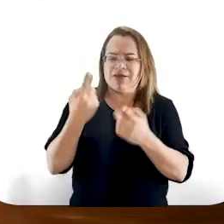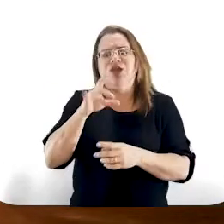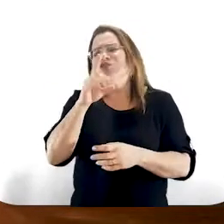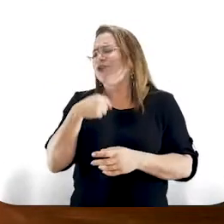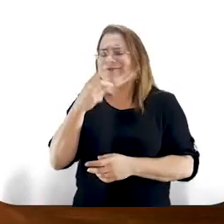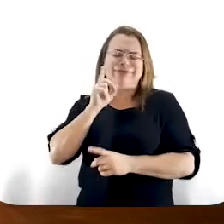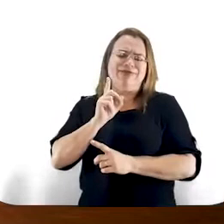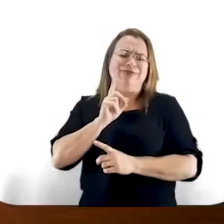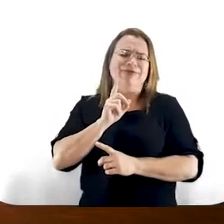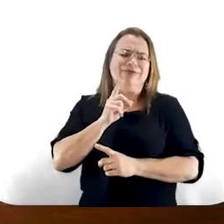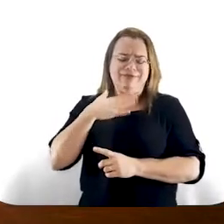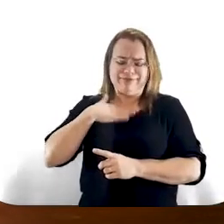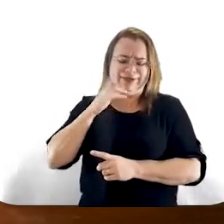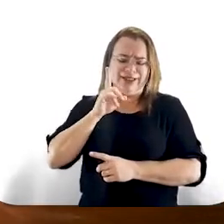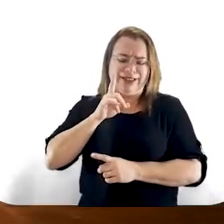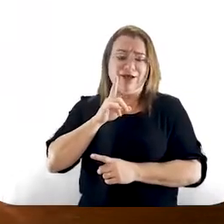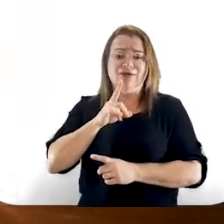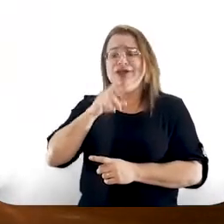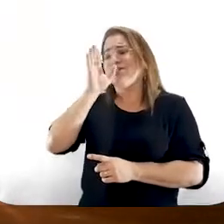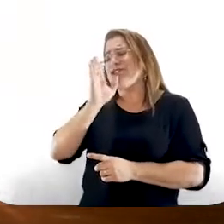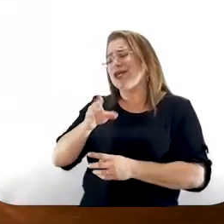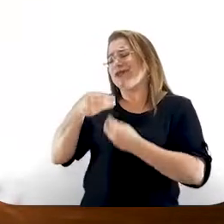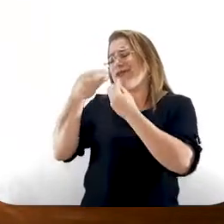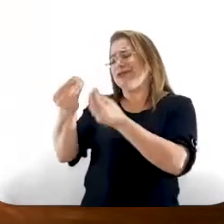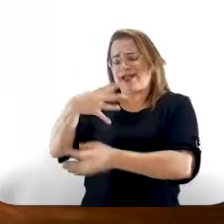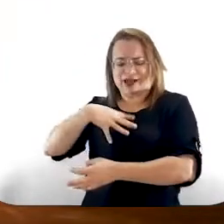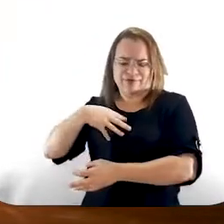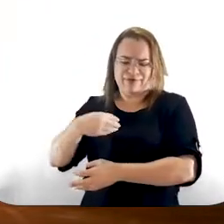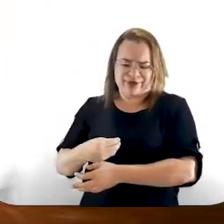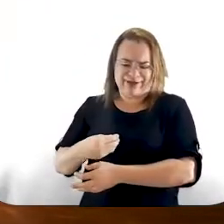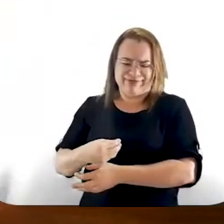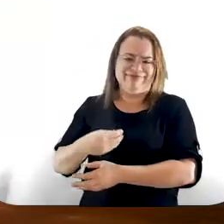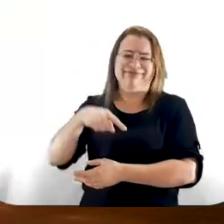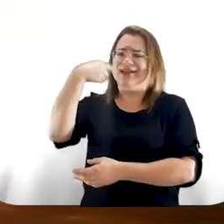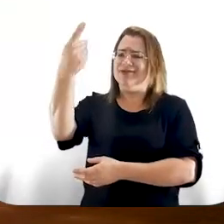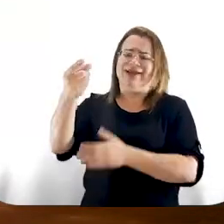com ele. A gaita estava com o filho dele, que se chamava Gonçalo, que estava